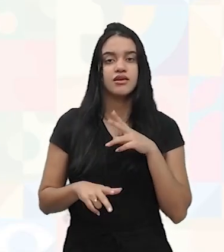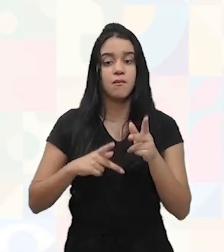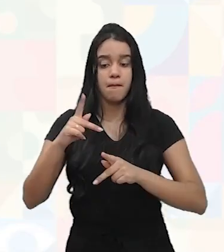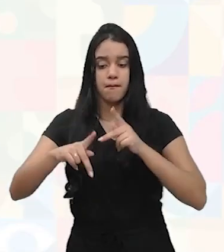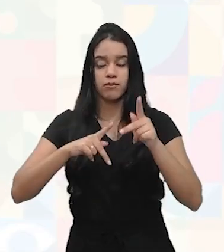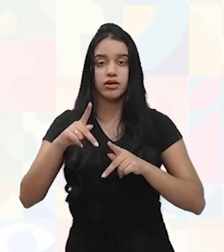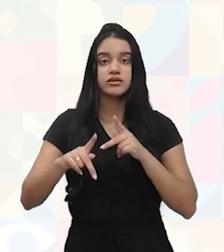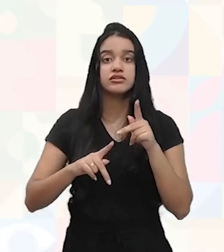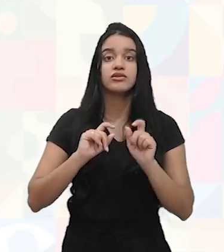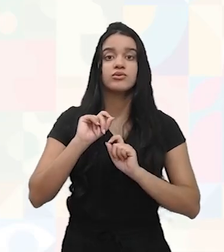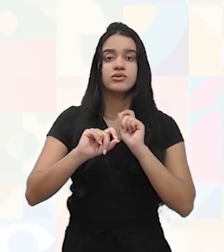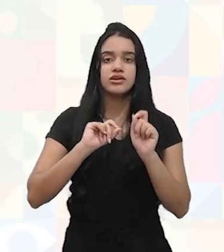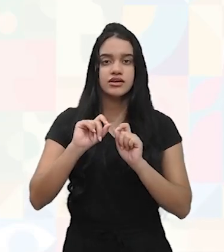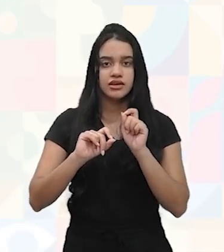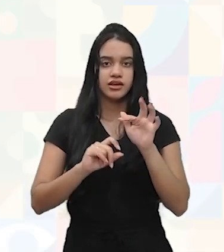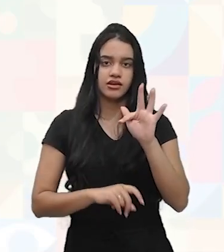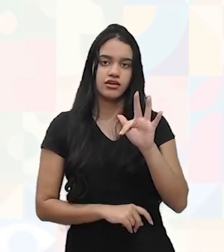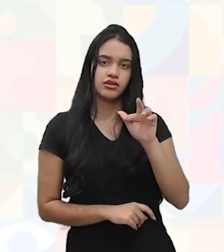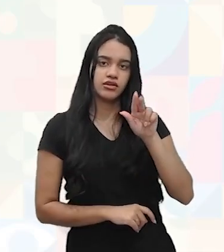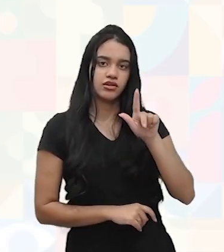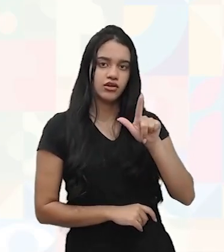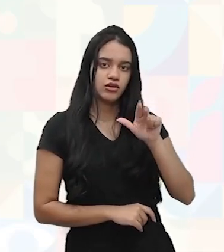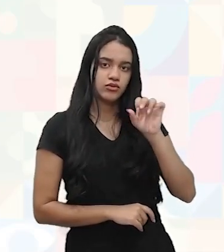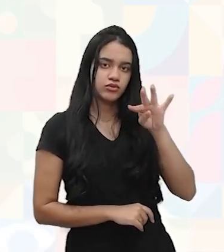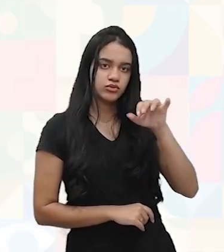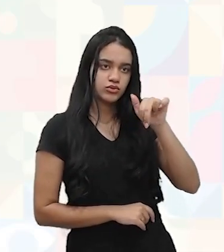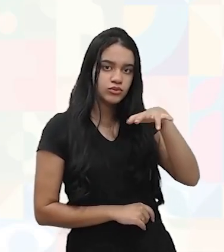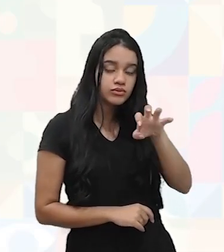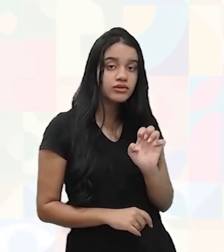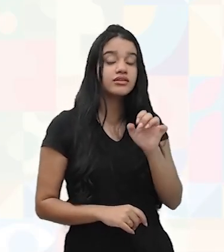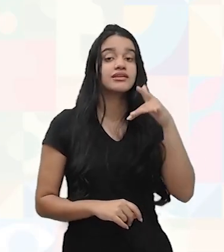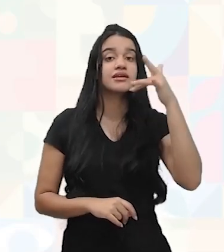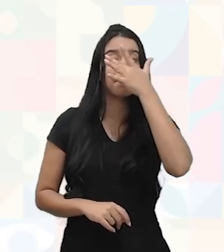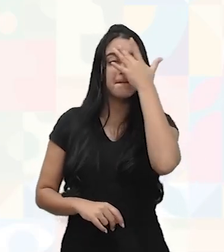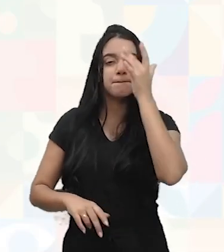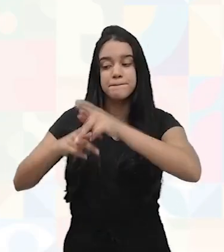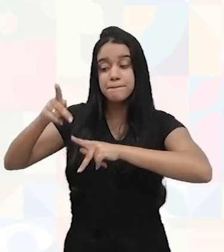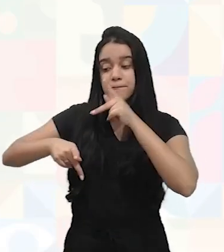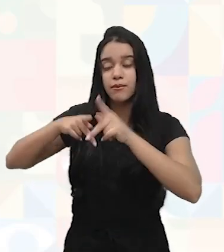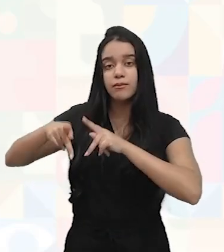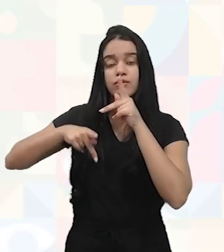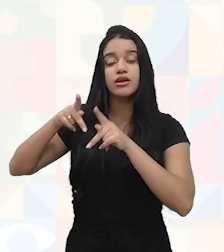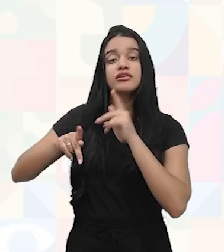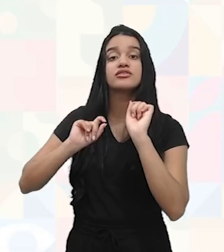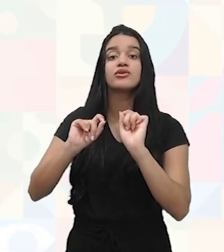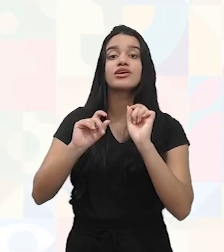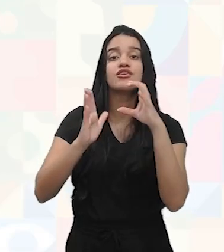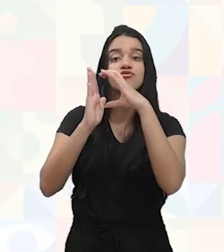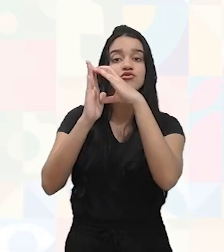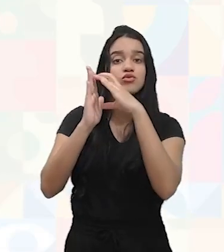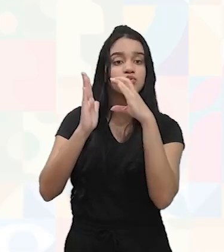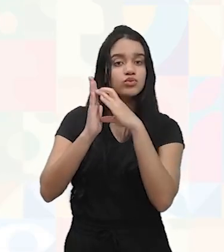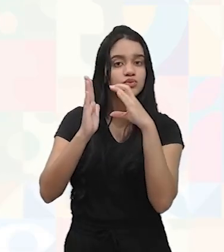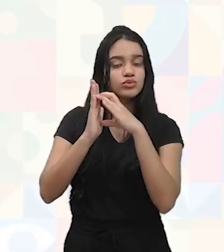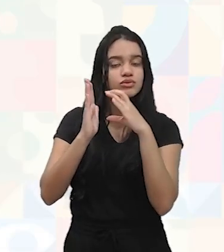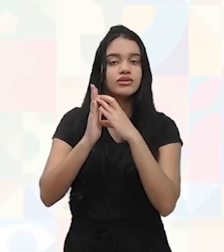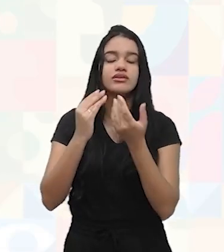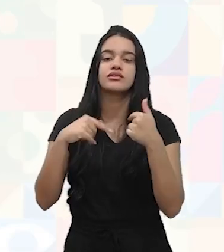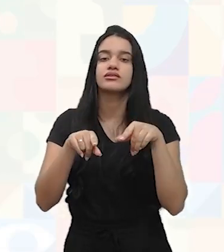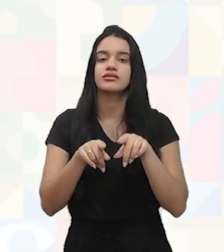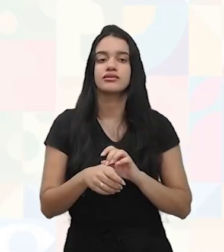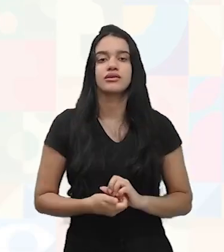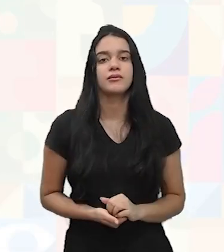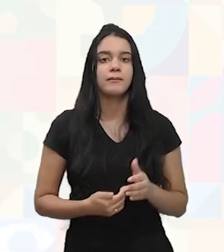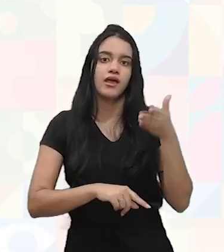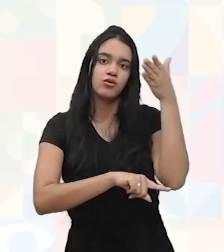flutuante. Um exemplo disso seria um hotel, tá? A população fixa seriam os funcionários, flutuantes seriam os hóspedes.